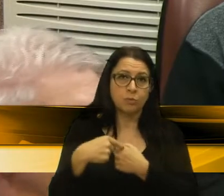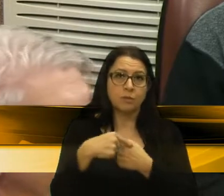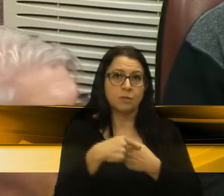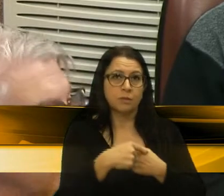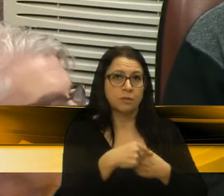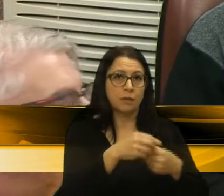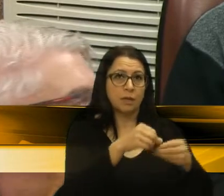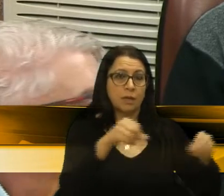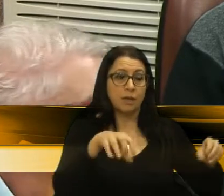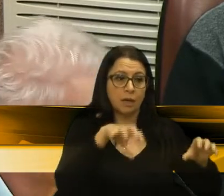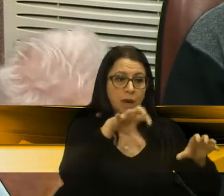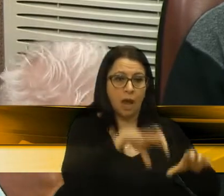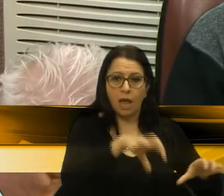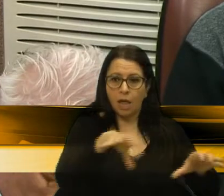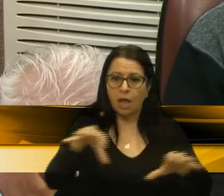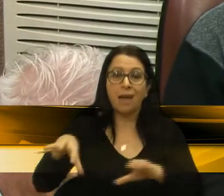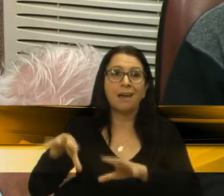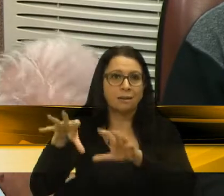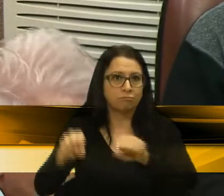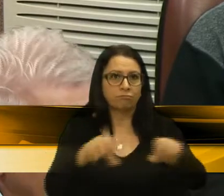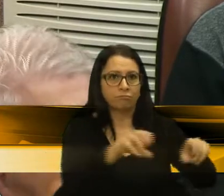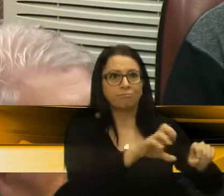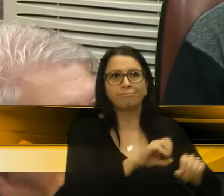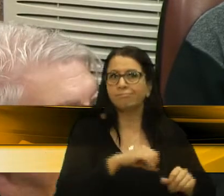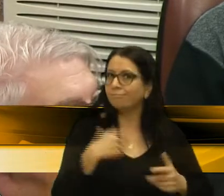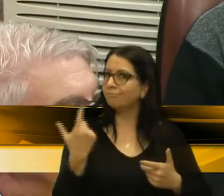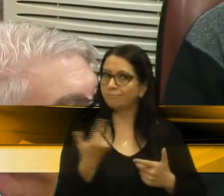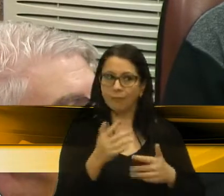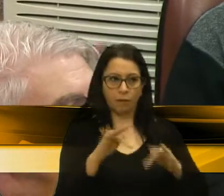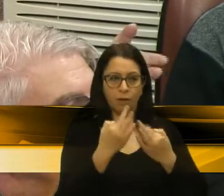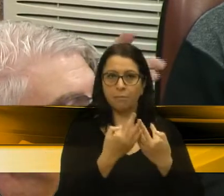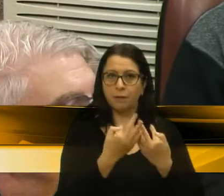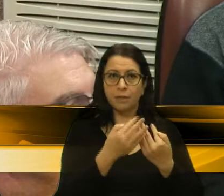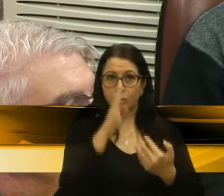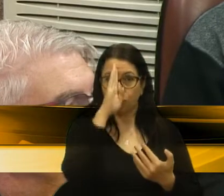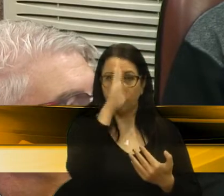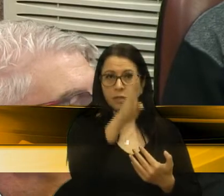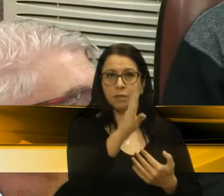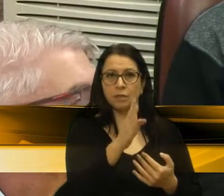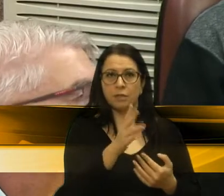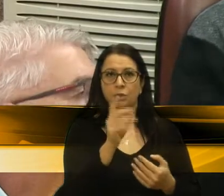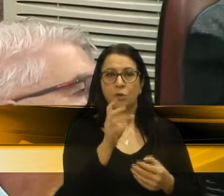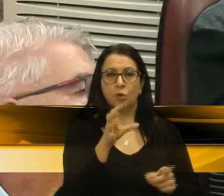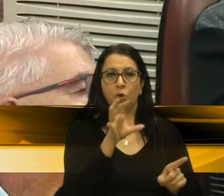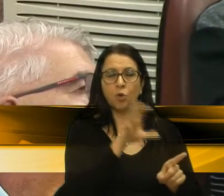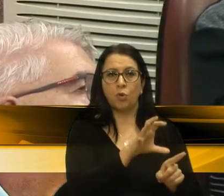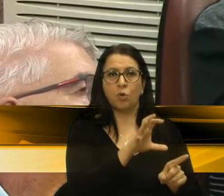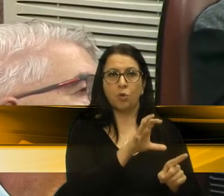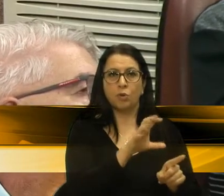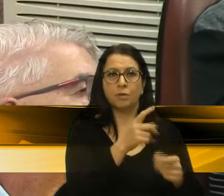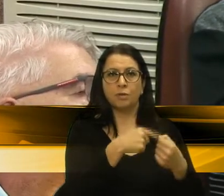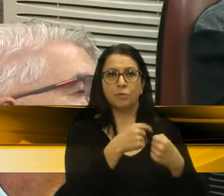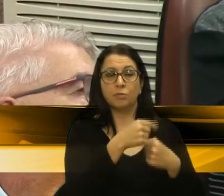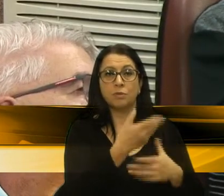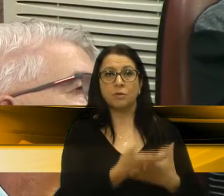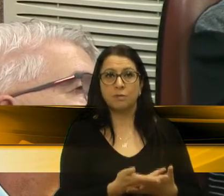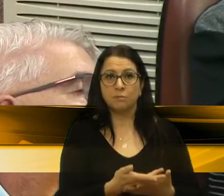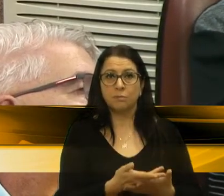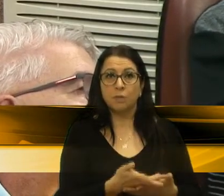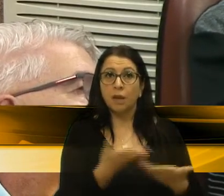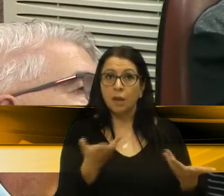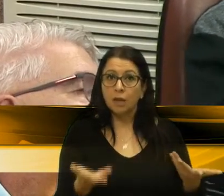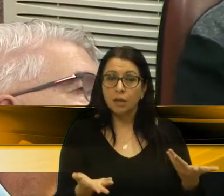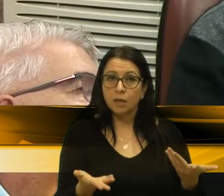invadidas. Todos os municípios, as famílias entrarão diretamente contra os poderes executivos, contra os municípios. E aí,